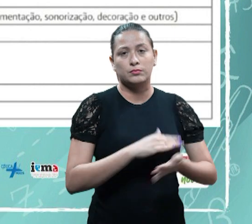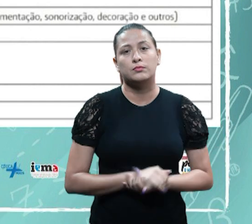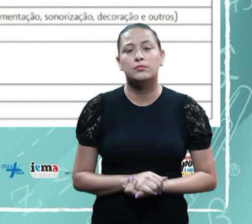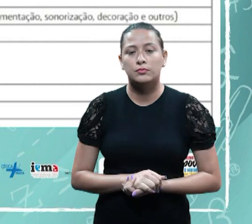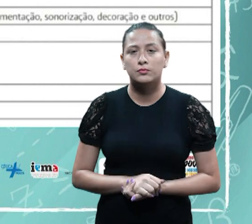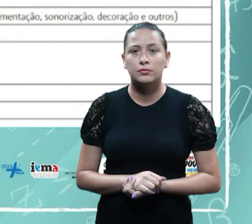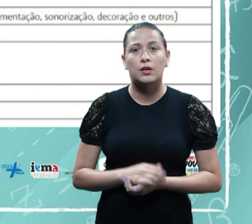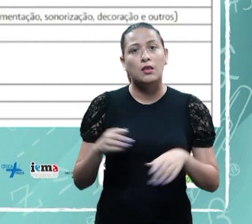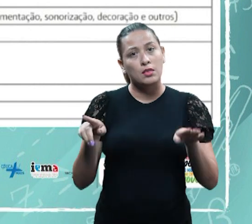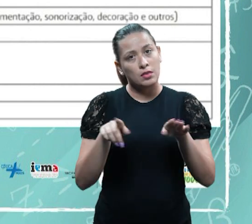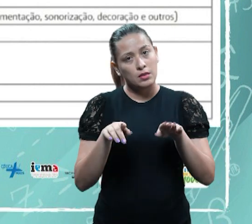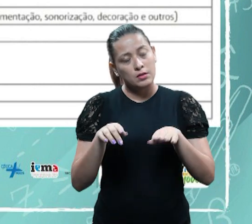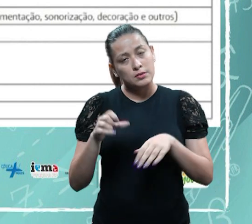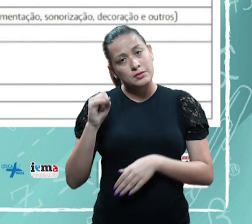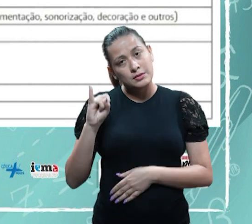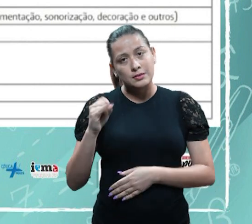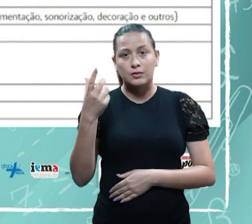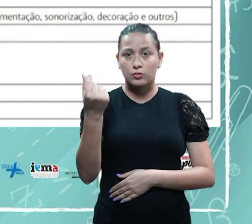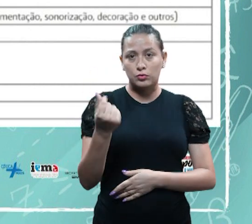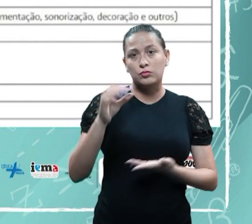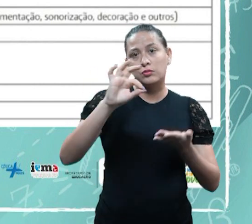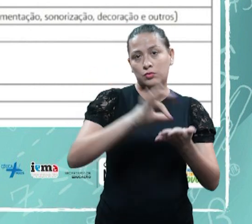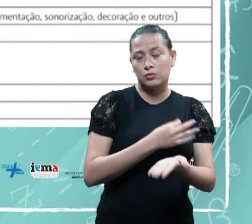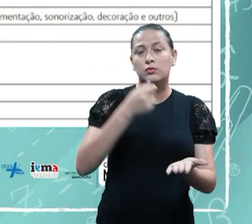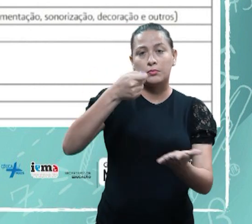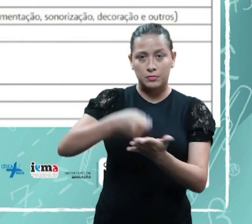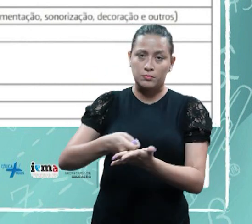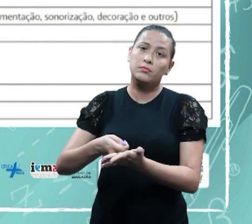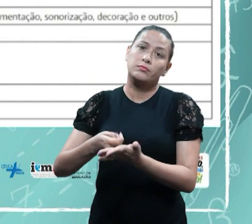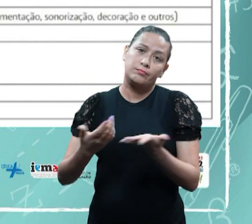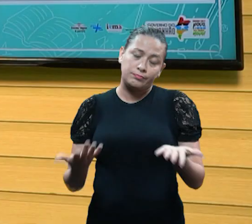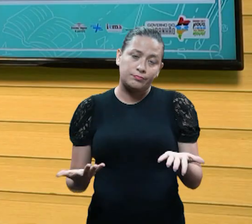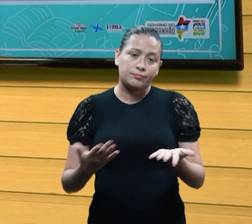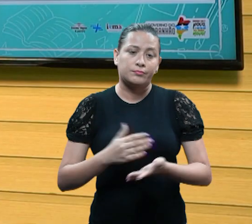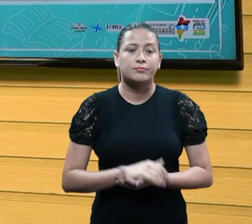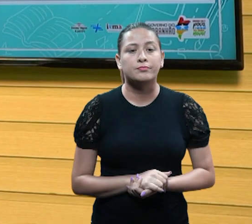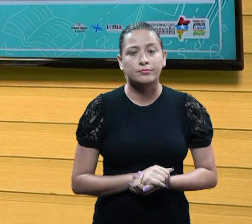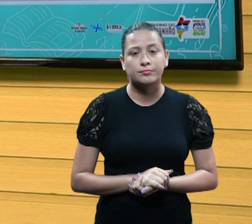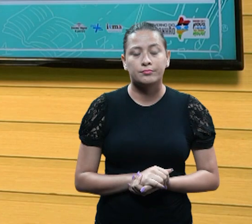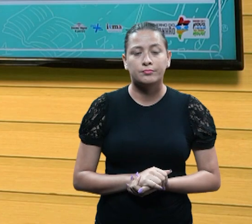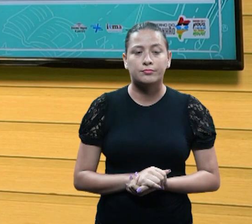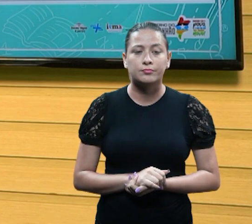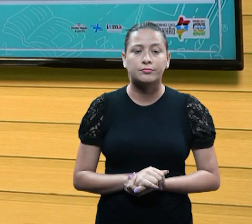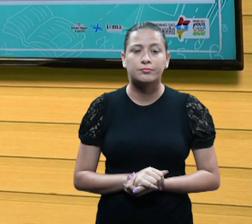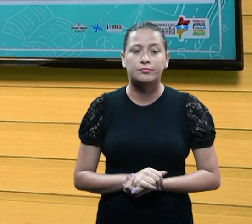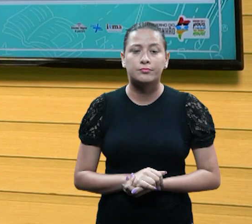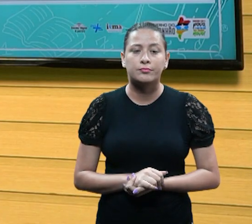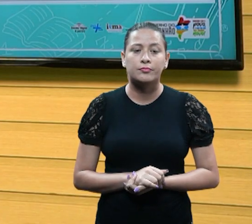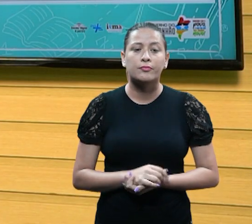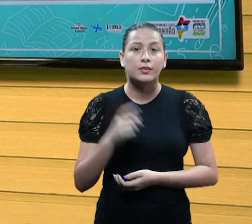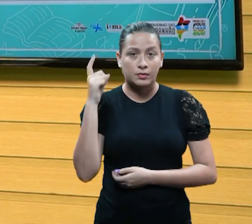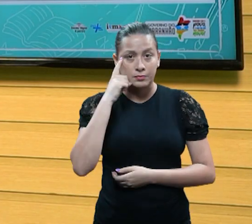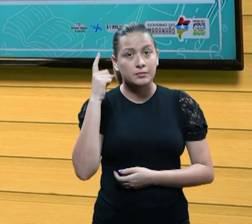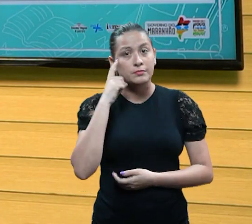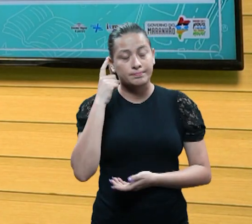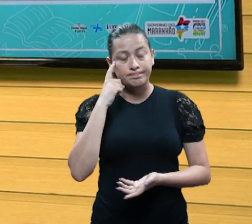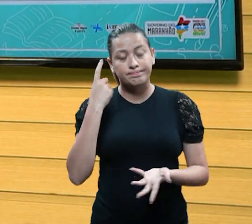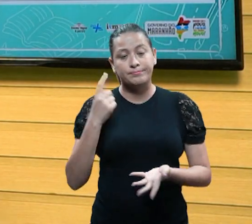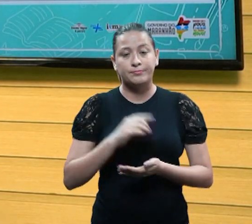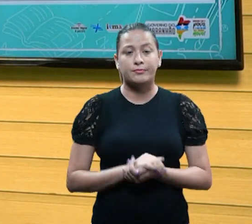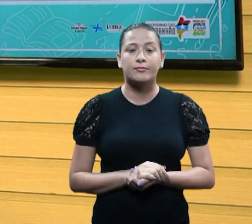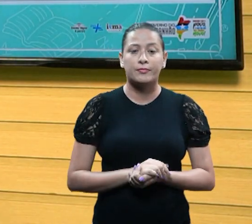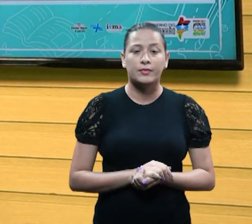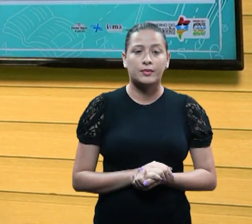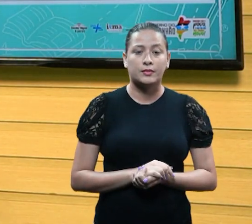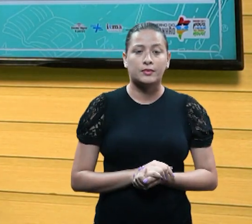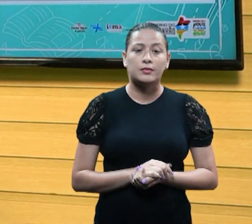taxa de inscrição, se a gente vai pedir uma taxa de inscrição, né, então isso também a gente tem que pensar, porque de início